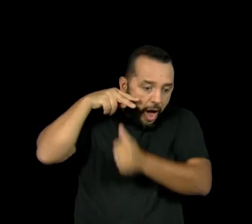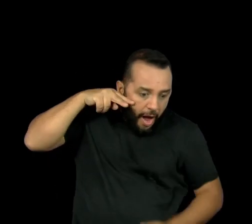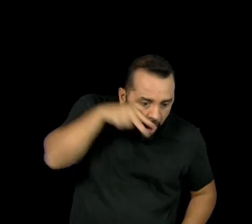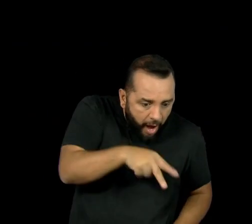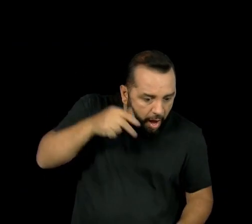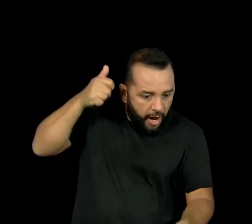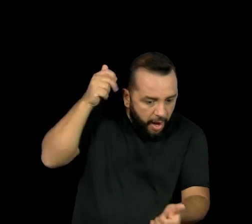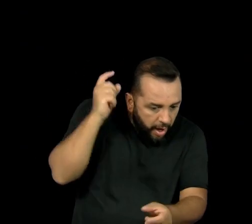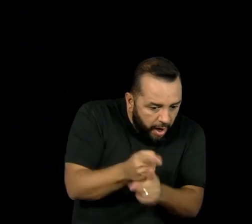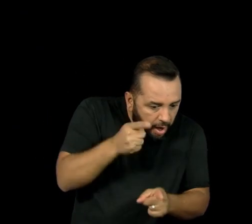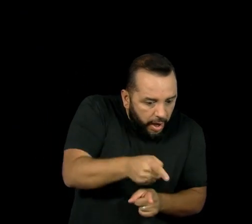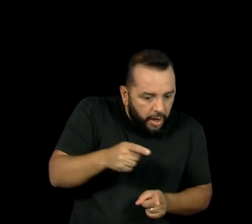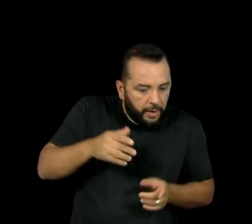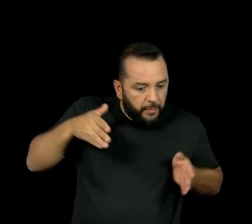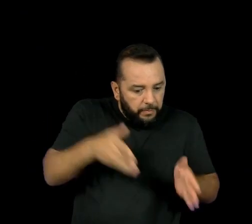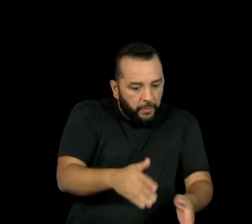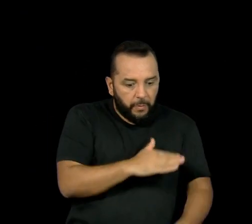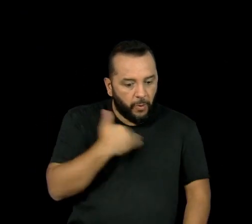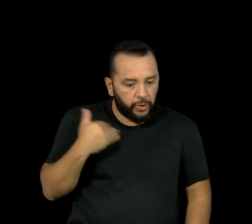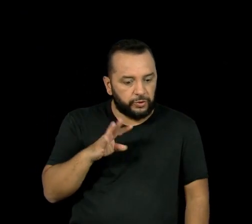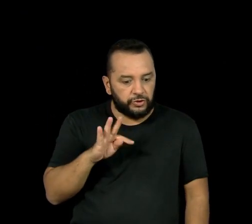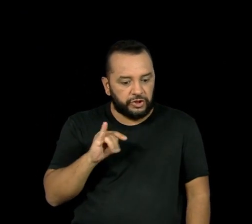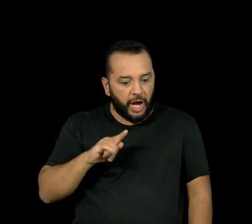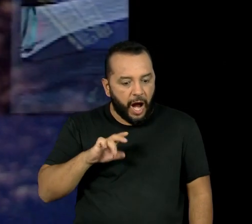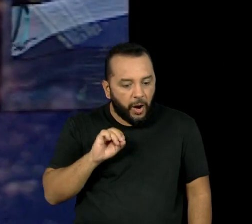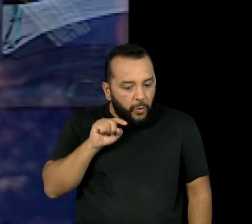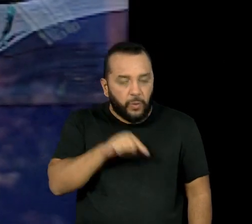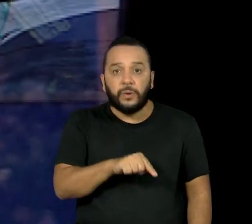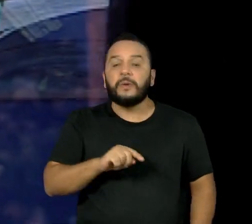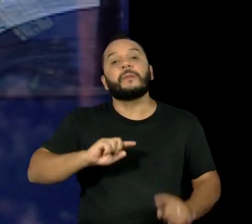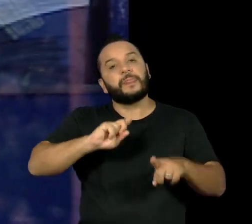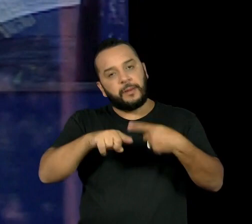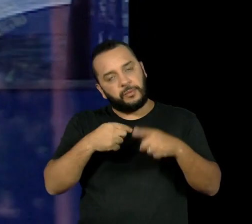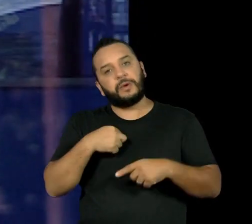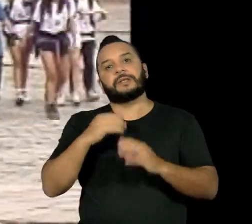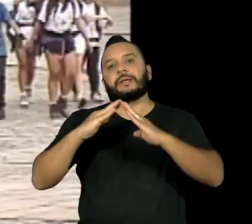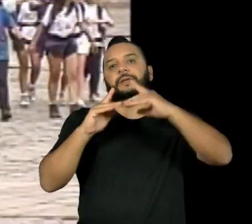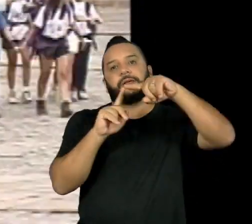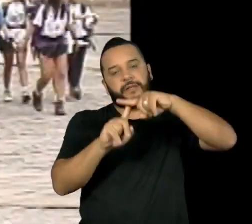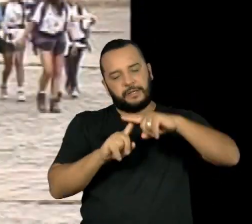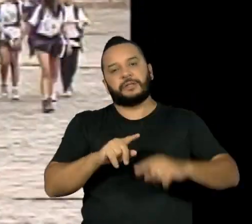No século XII, a rota foi reconhecida pela Igreja